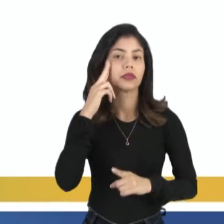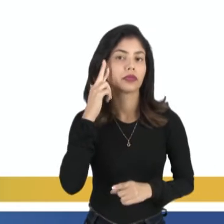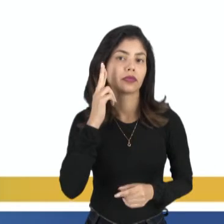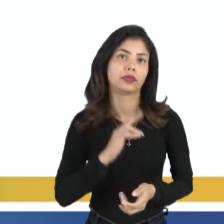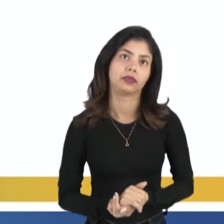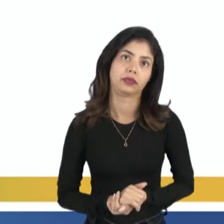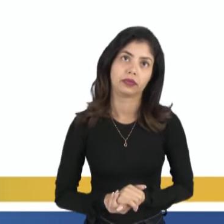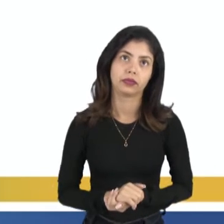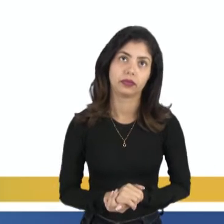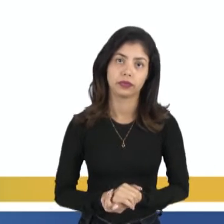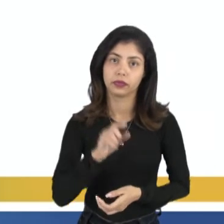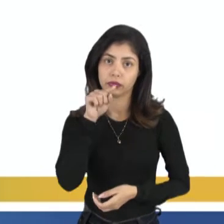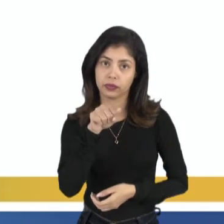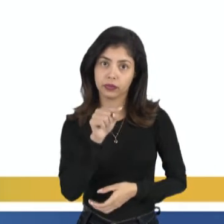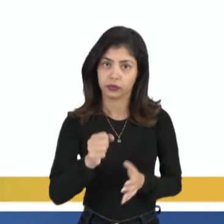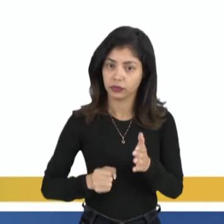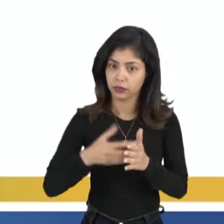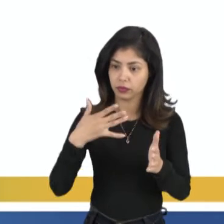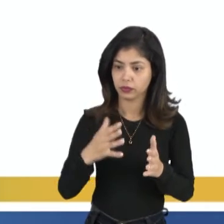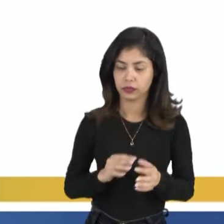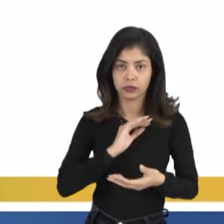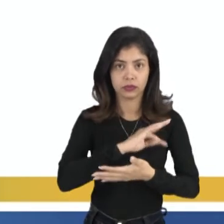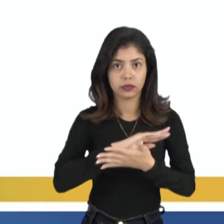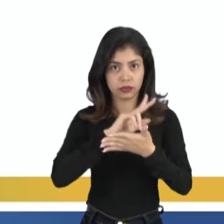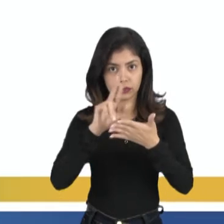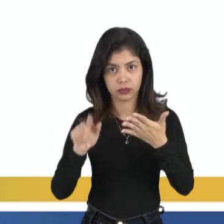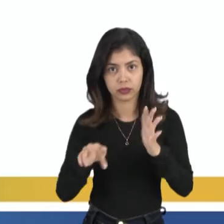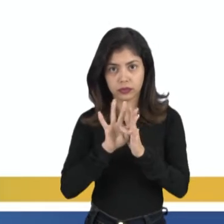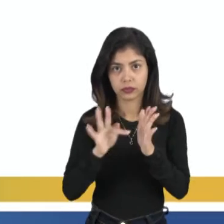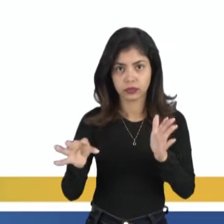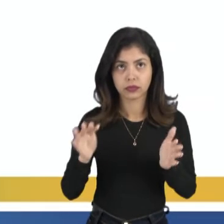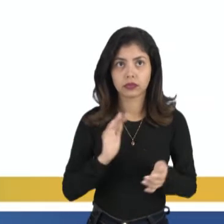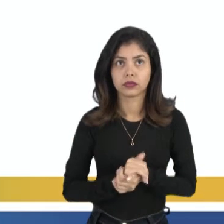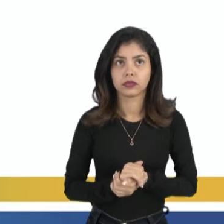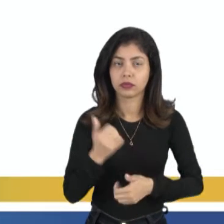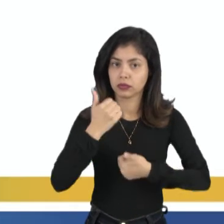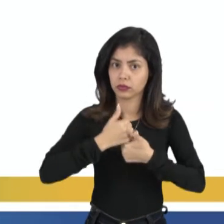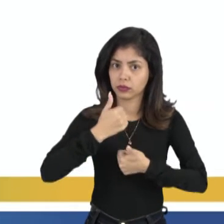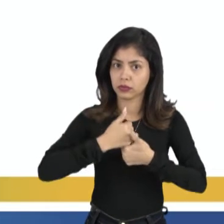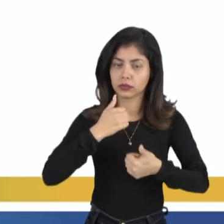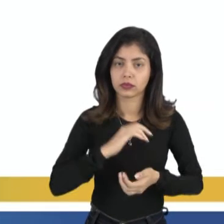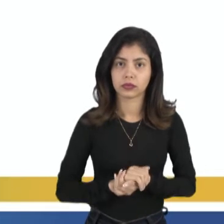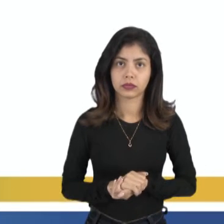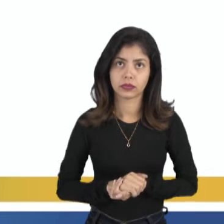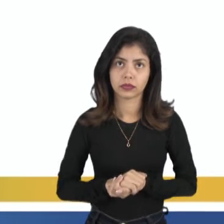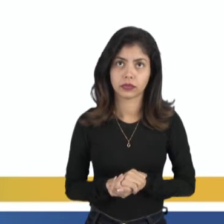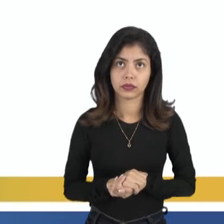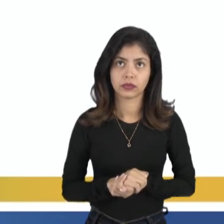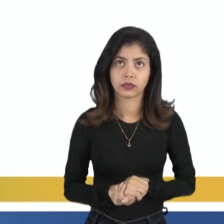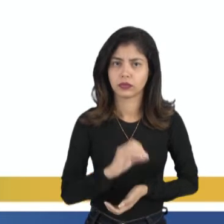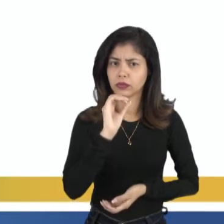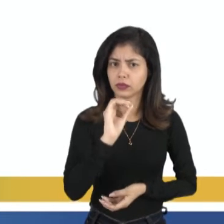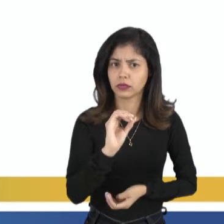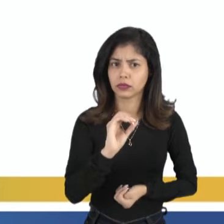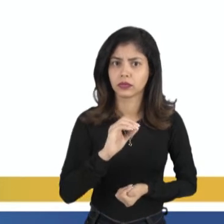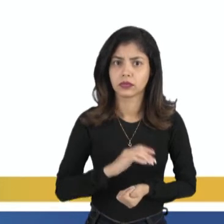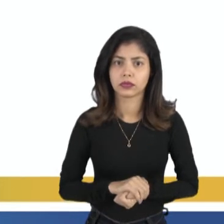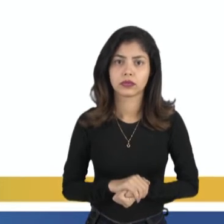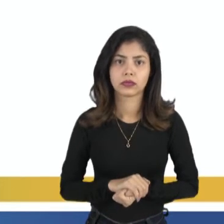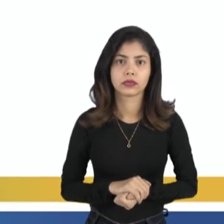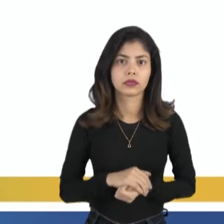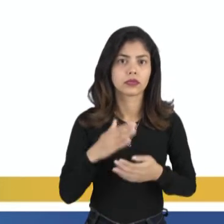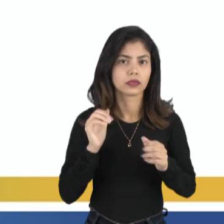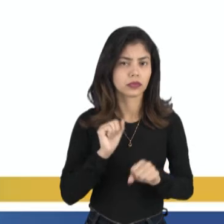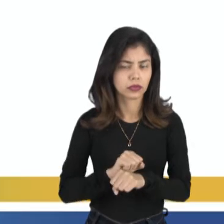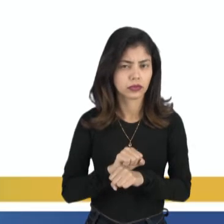normal. Então, esse monte de fórmula aqui vão ser substituídos por números, e aí tem que dar zero para que o corpo fique